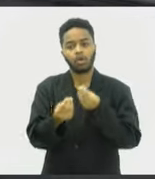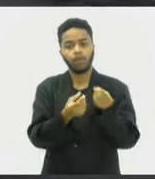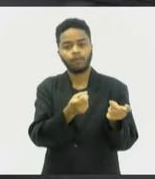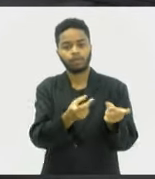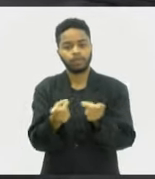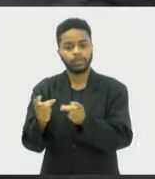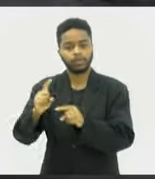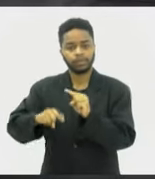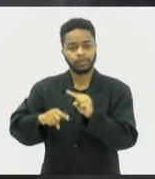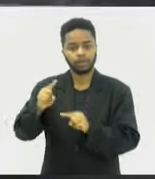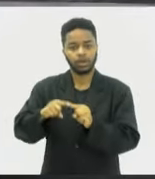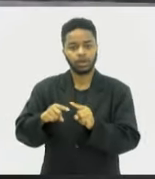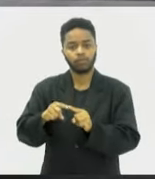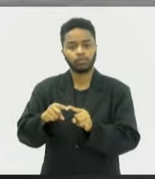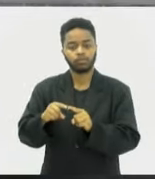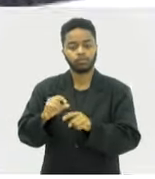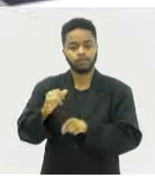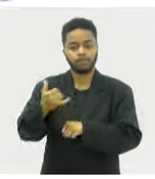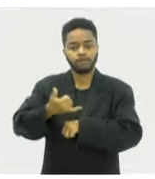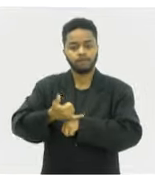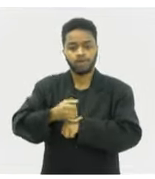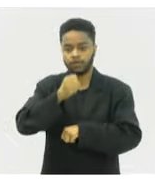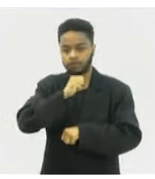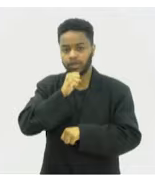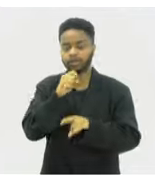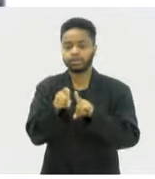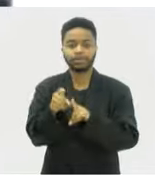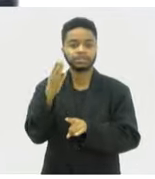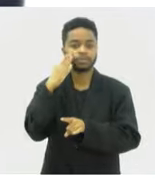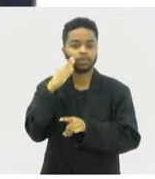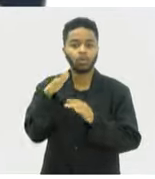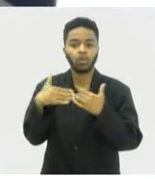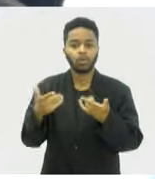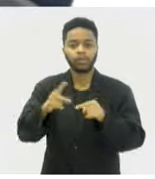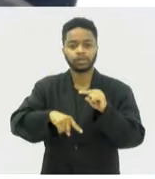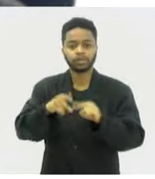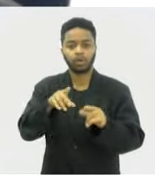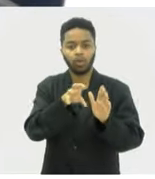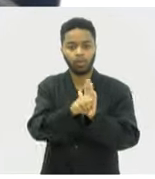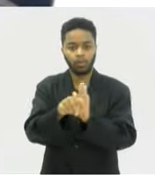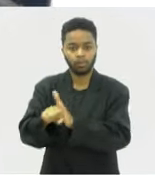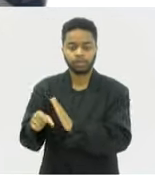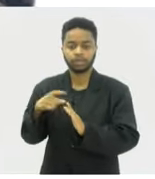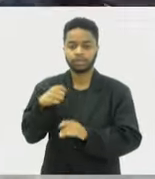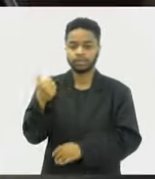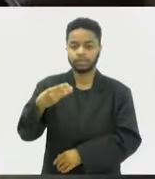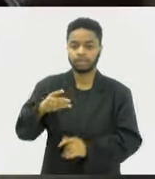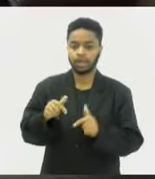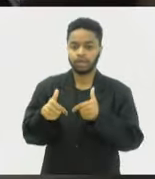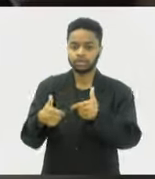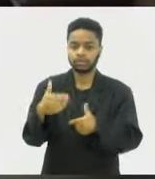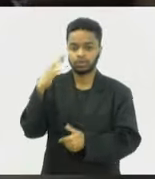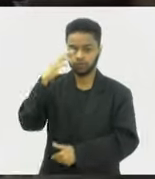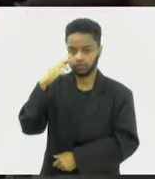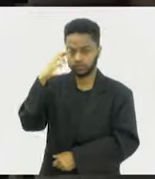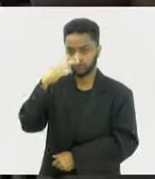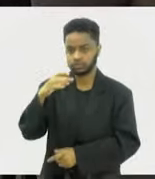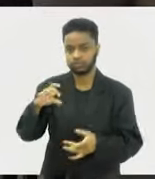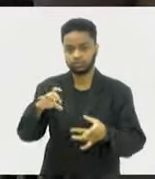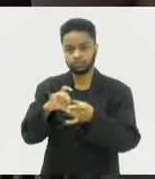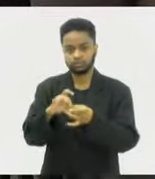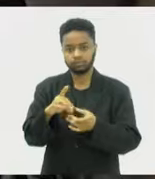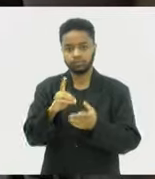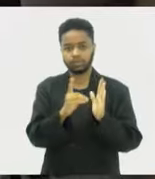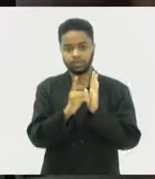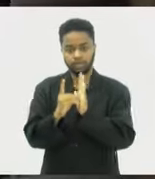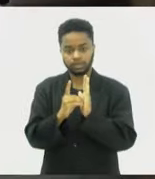coibir a venda de materiais procedentes de veículos roubados. No total, foram realizadas 13 ações de fiscalização, coordenadas pelo